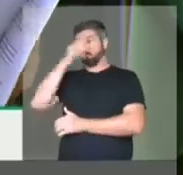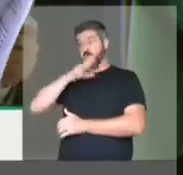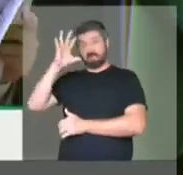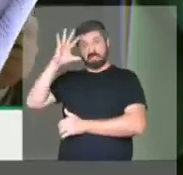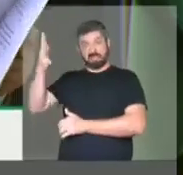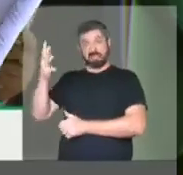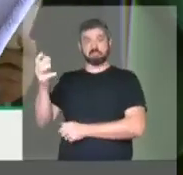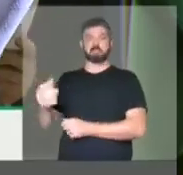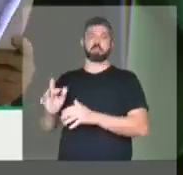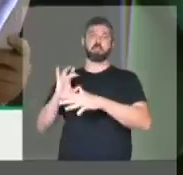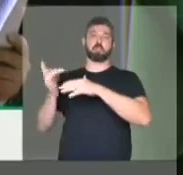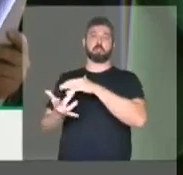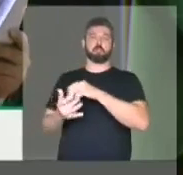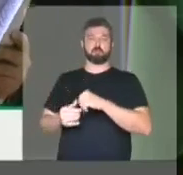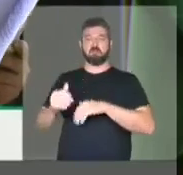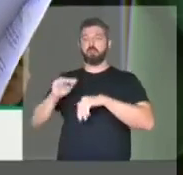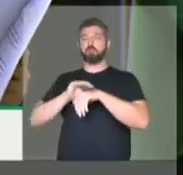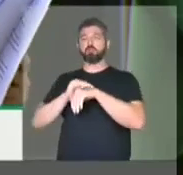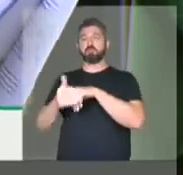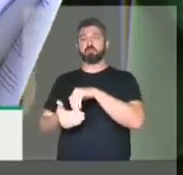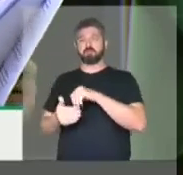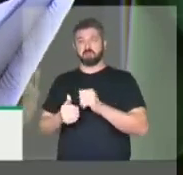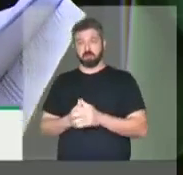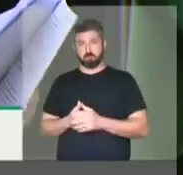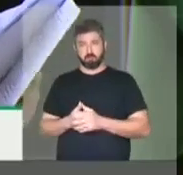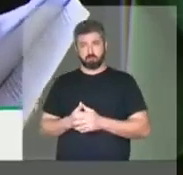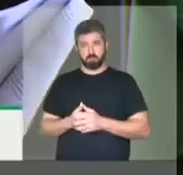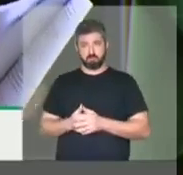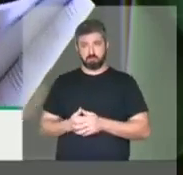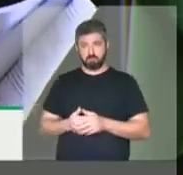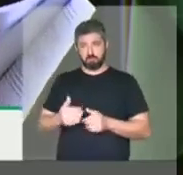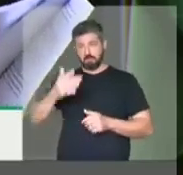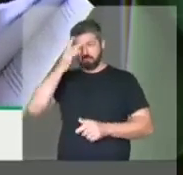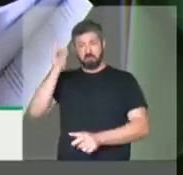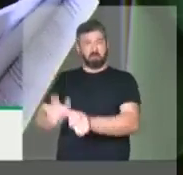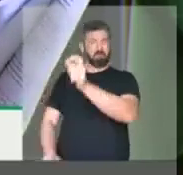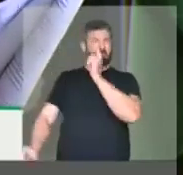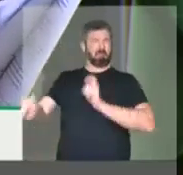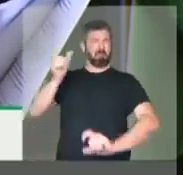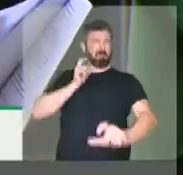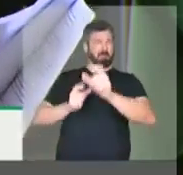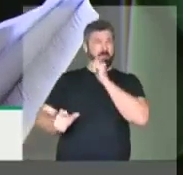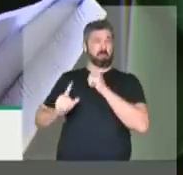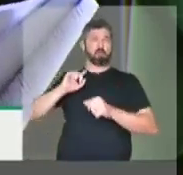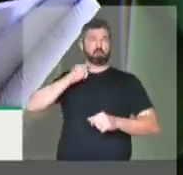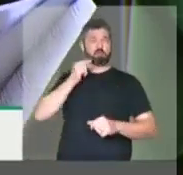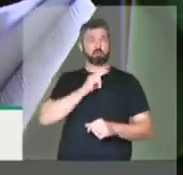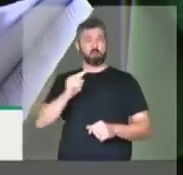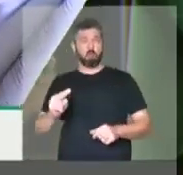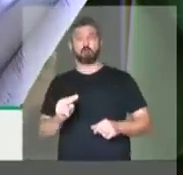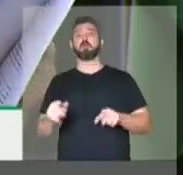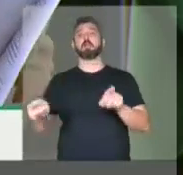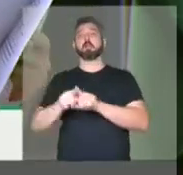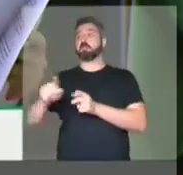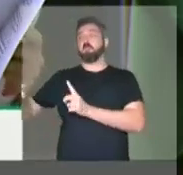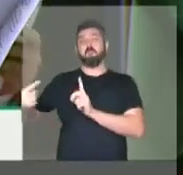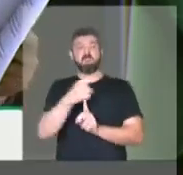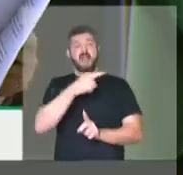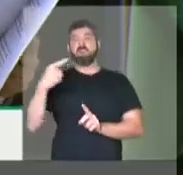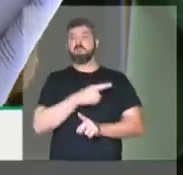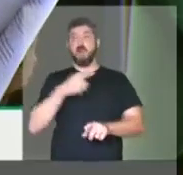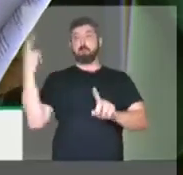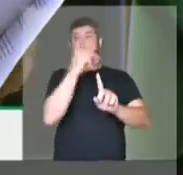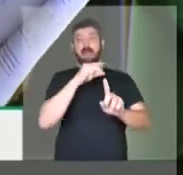juízos sumários e superficiais. Alguns vão além do lixamento moral, incitam publicamente a